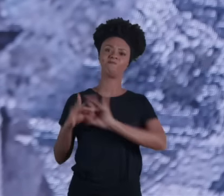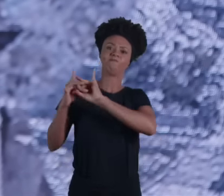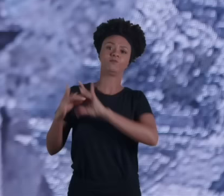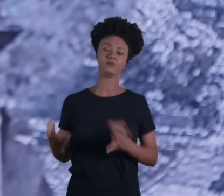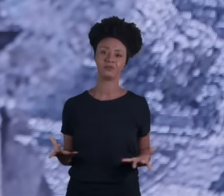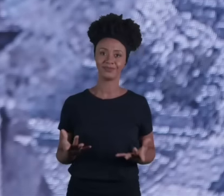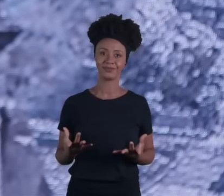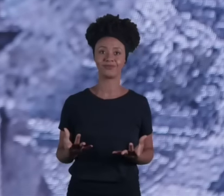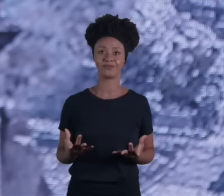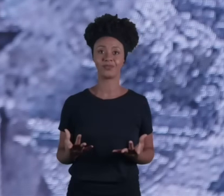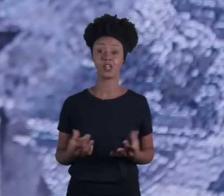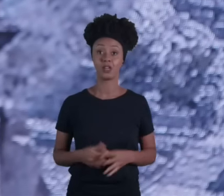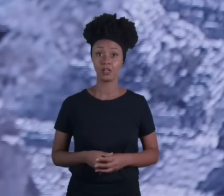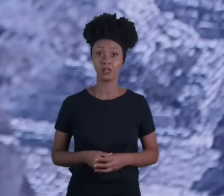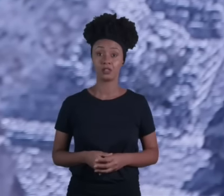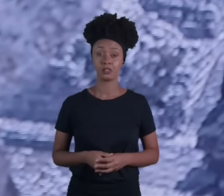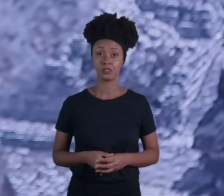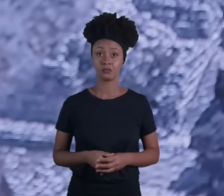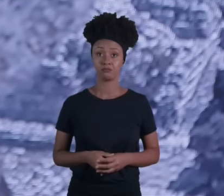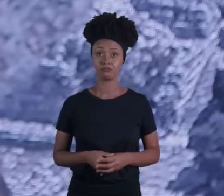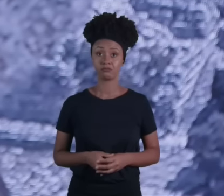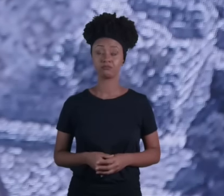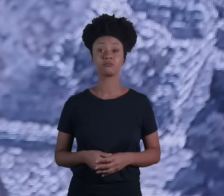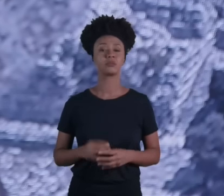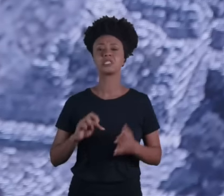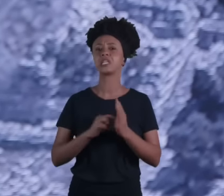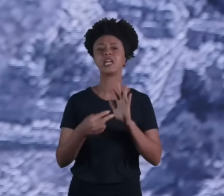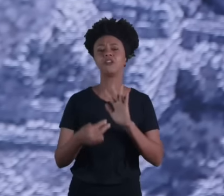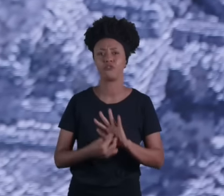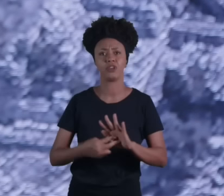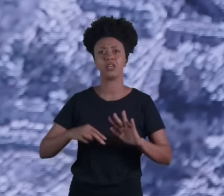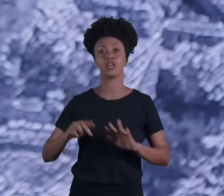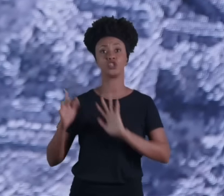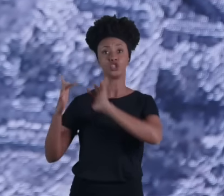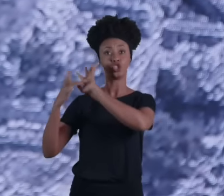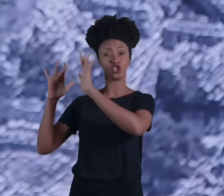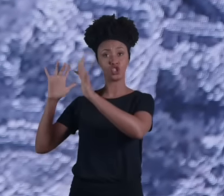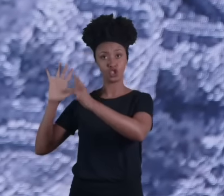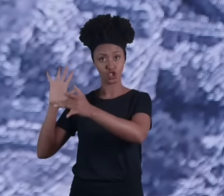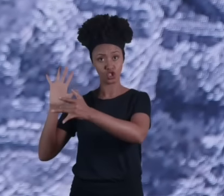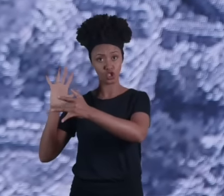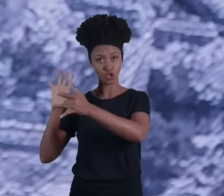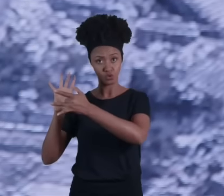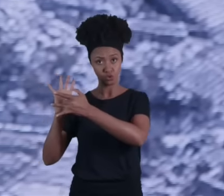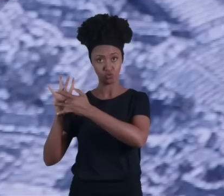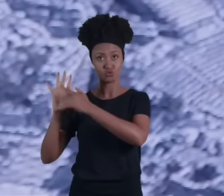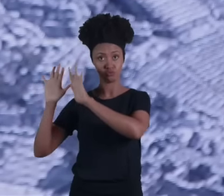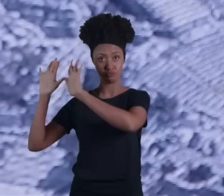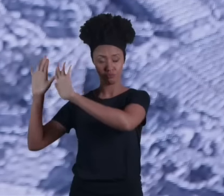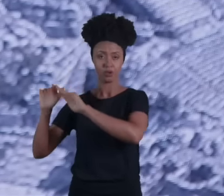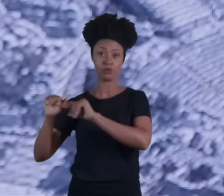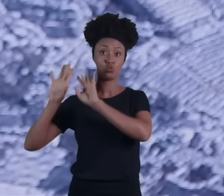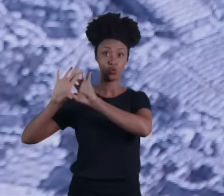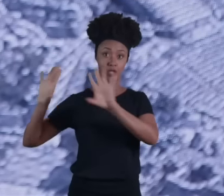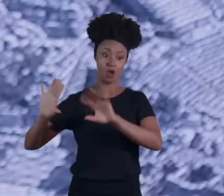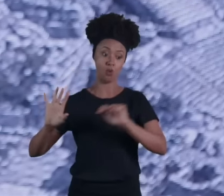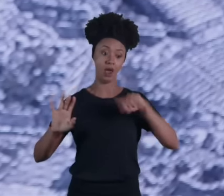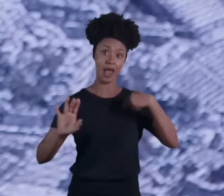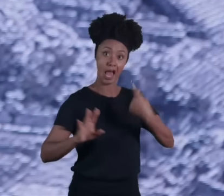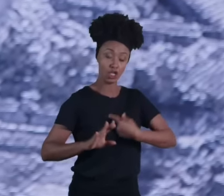tudo que acontece, tudo que Jesus já fez nos céus, você tem